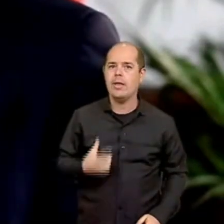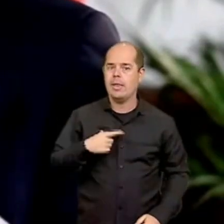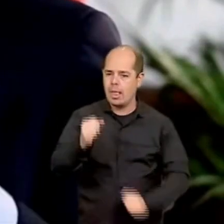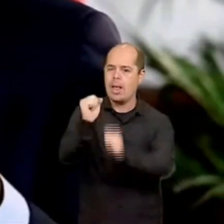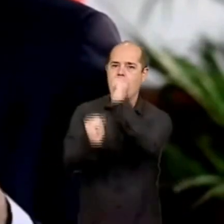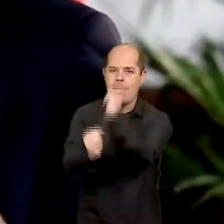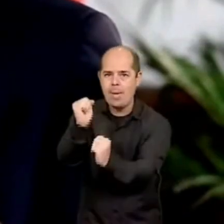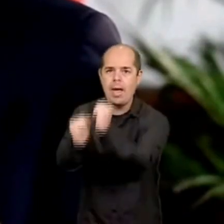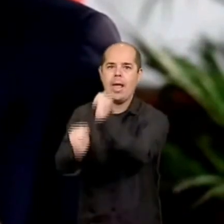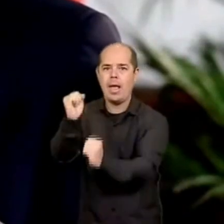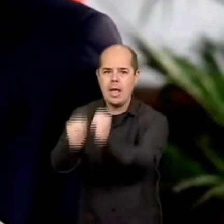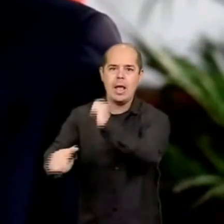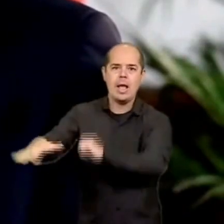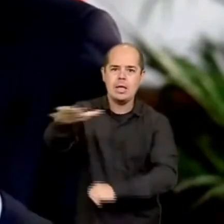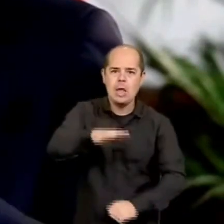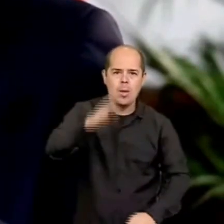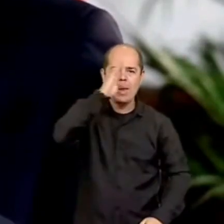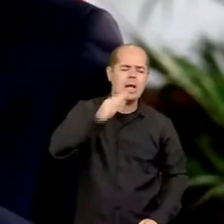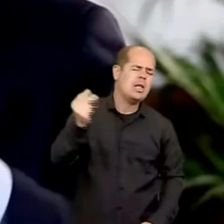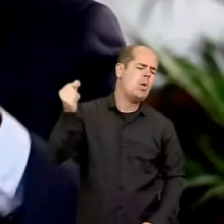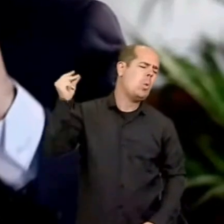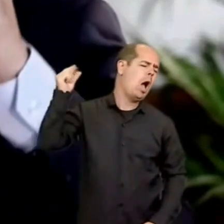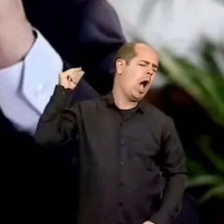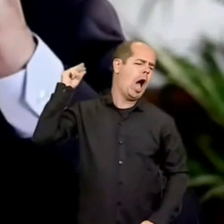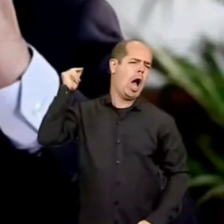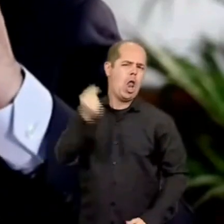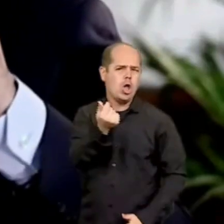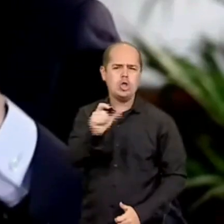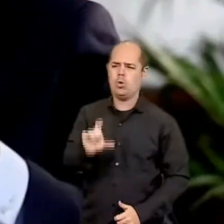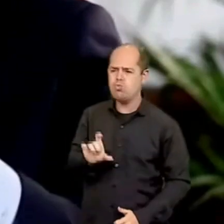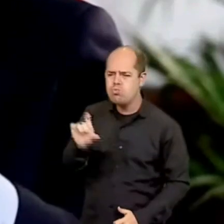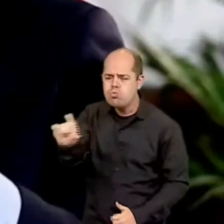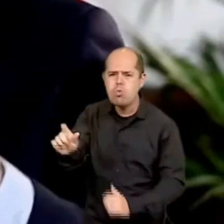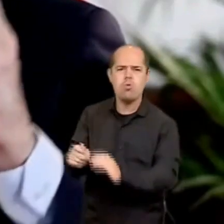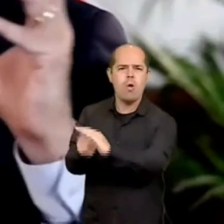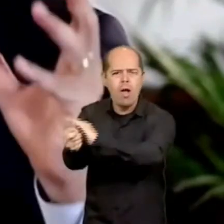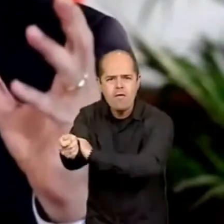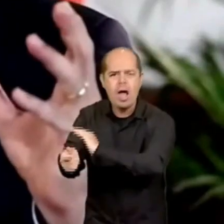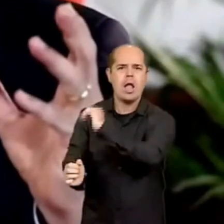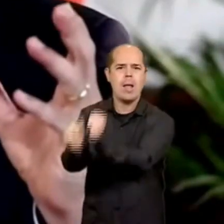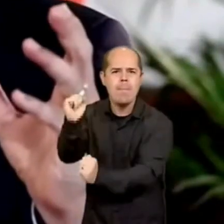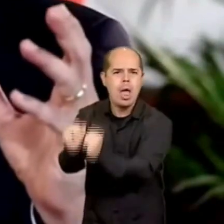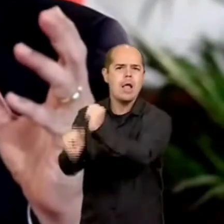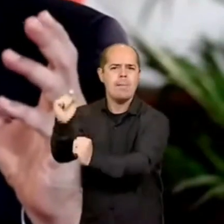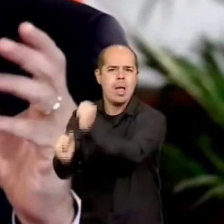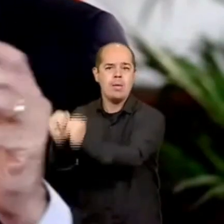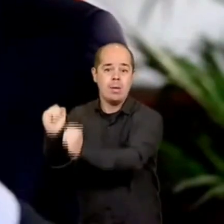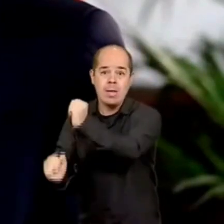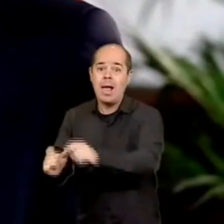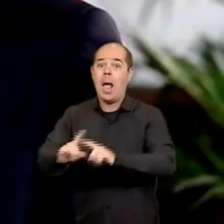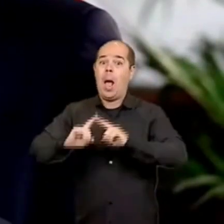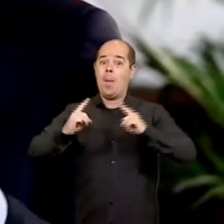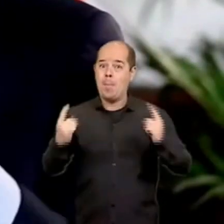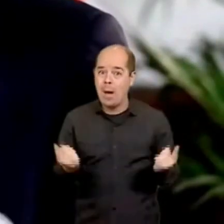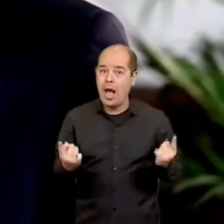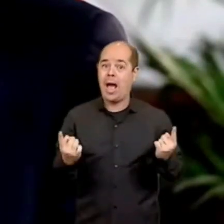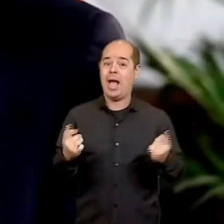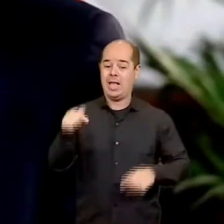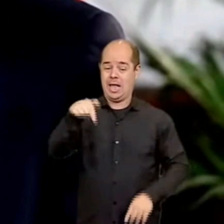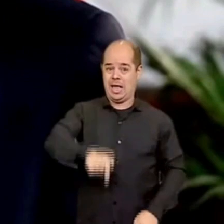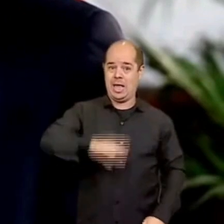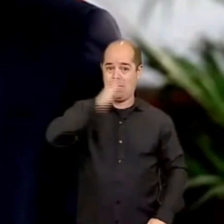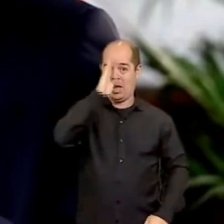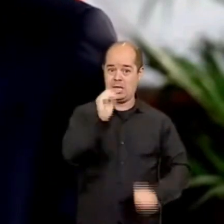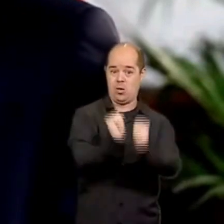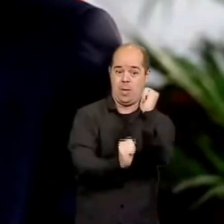investem no Brasil há muitos anos. Mas há muitos anos a Alemanha vem perdendo posições para outros países. E o que o chanceler